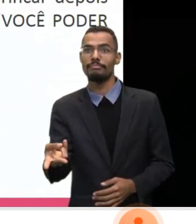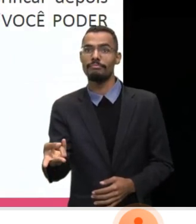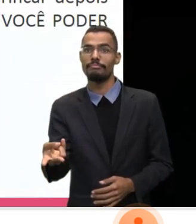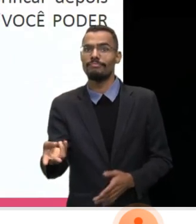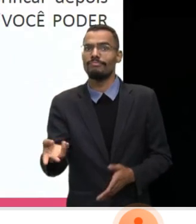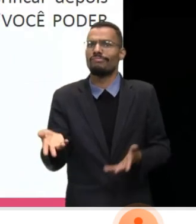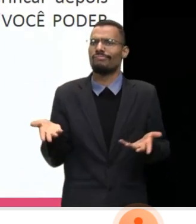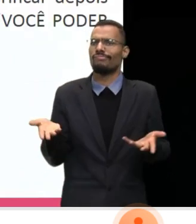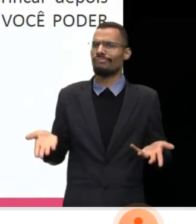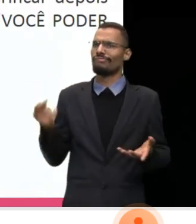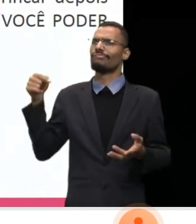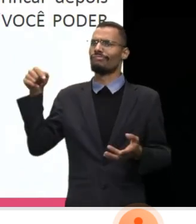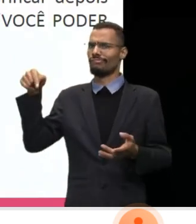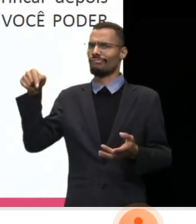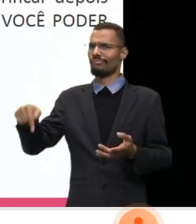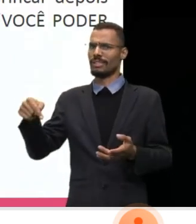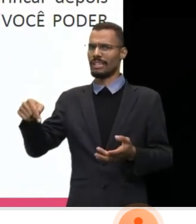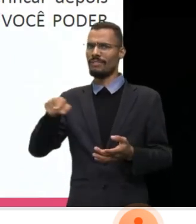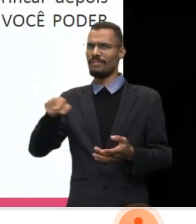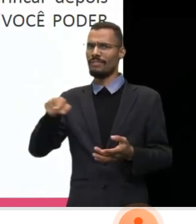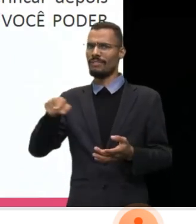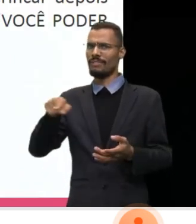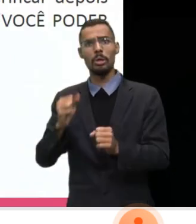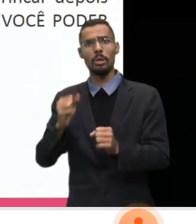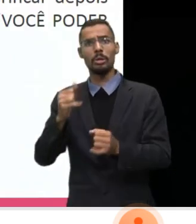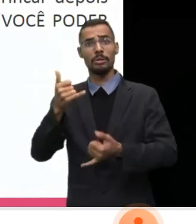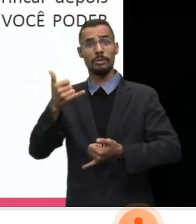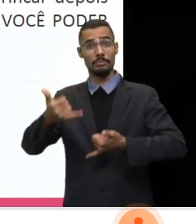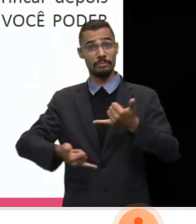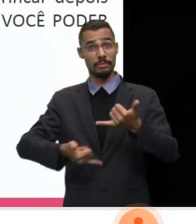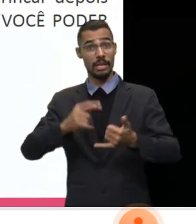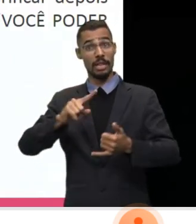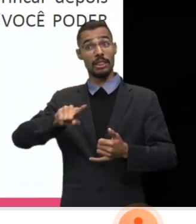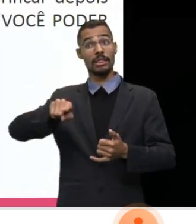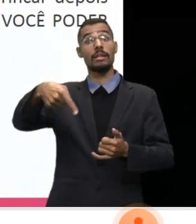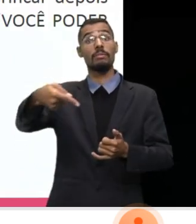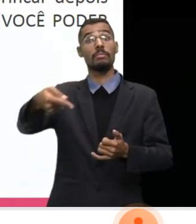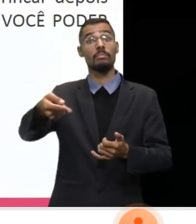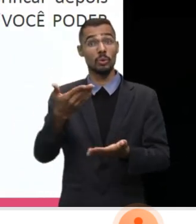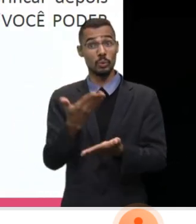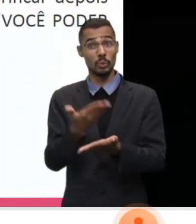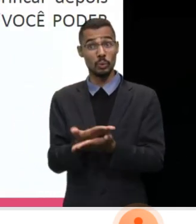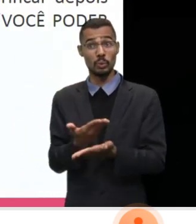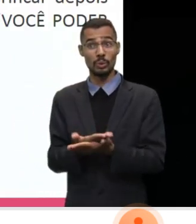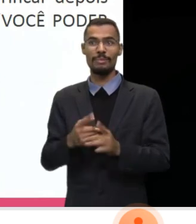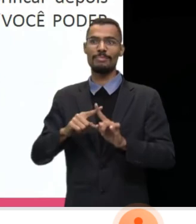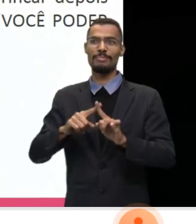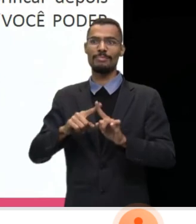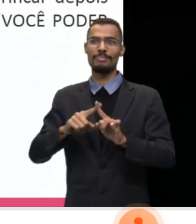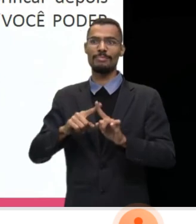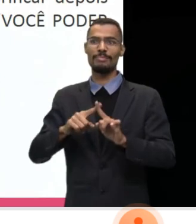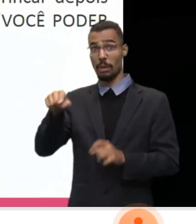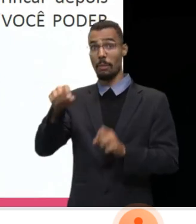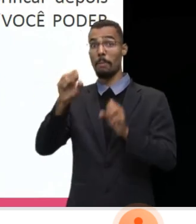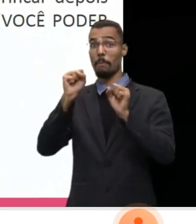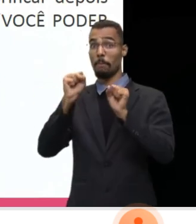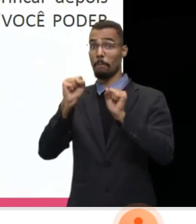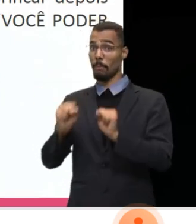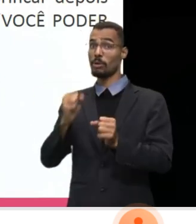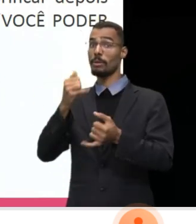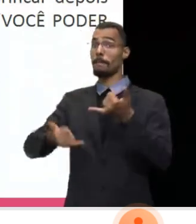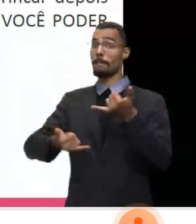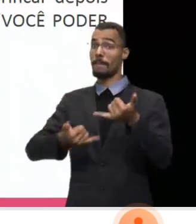Ela também quis dizer, você pode brincar depois de estudar, mas sinalizou a sequência. Você pode